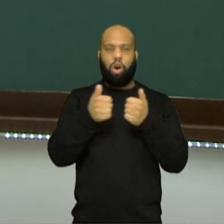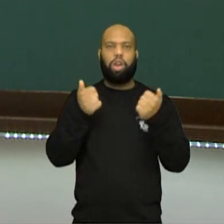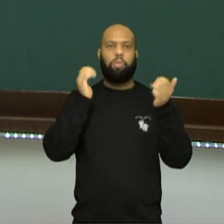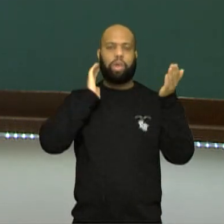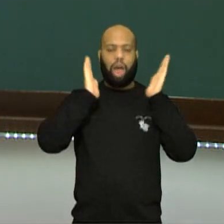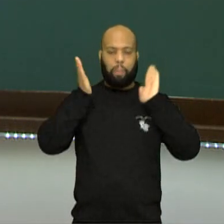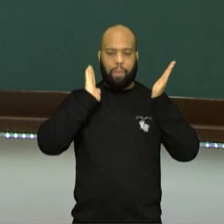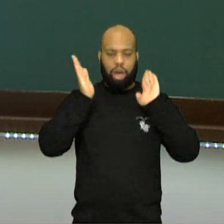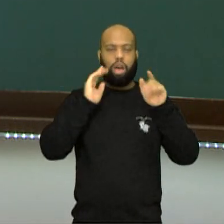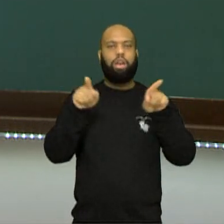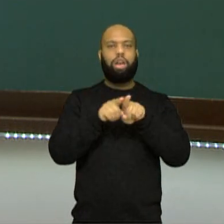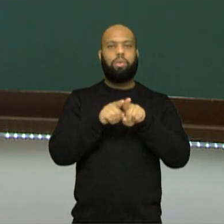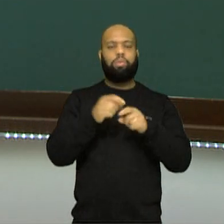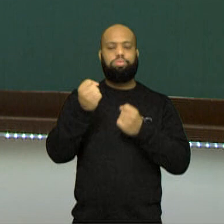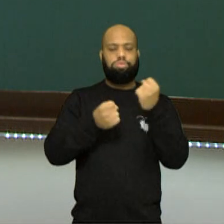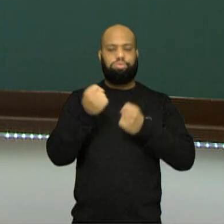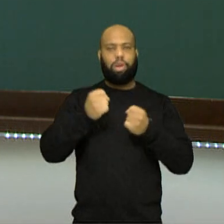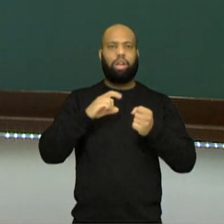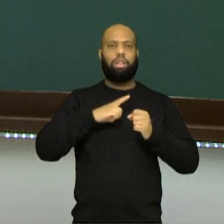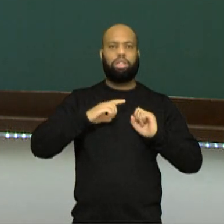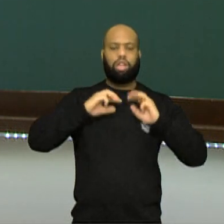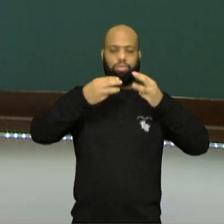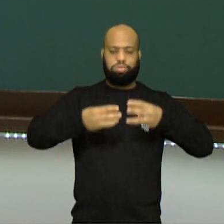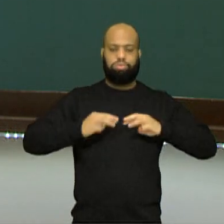caminhão, de carros, de tratores.